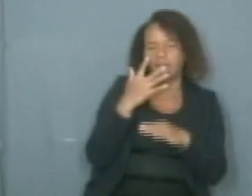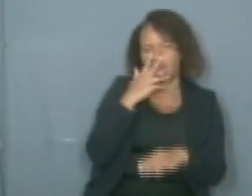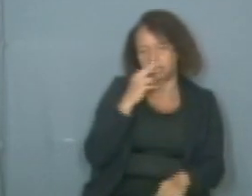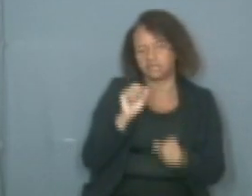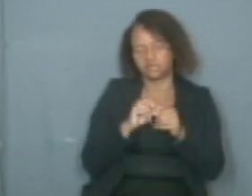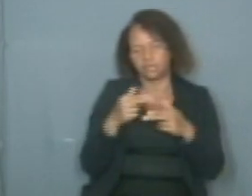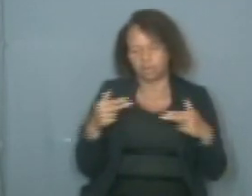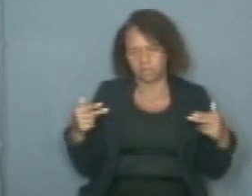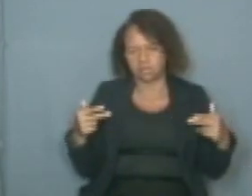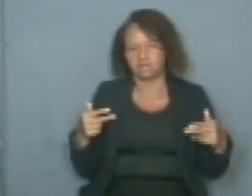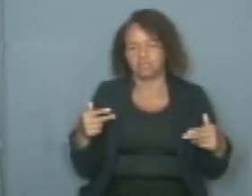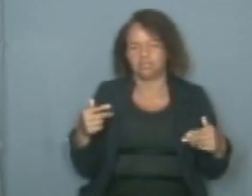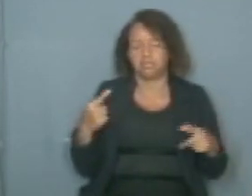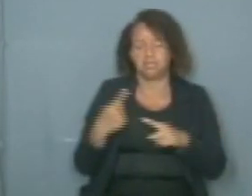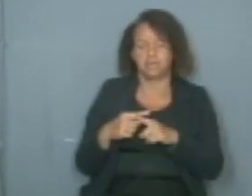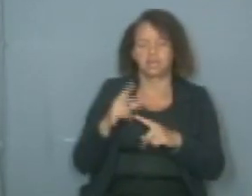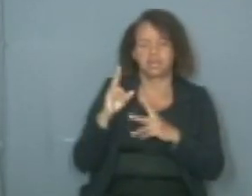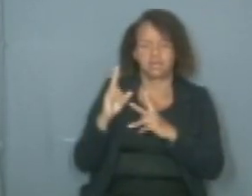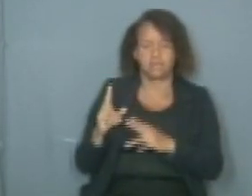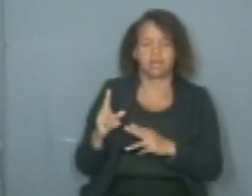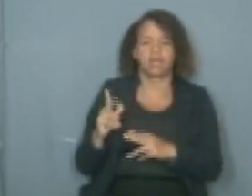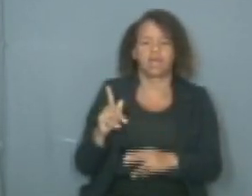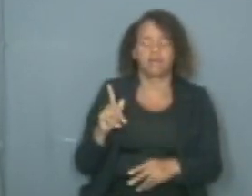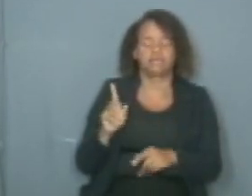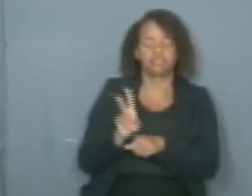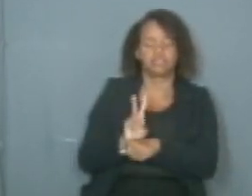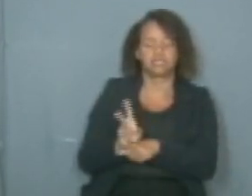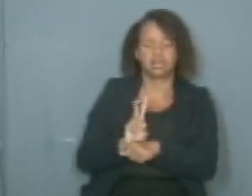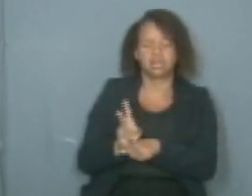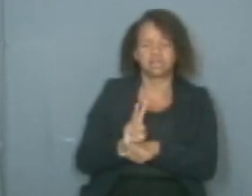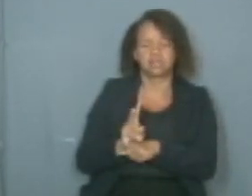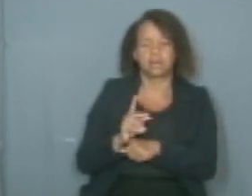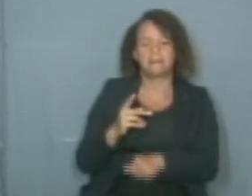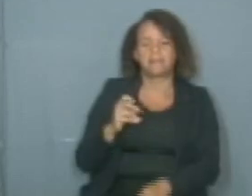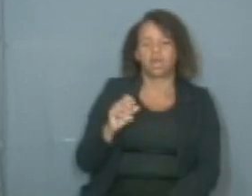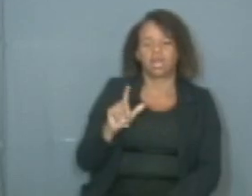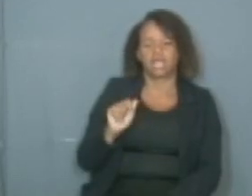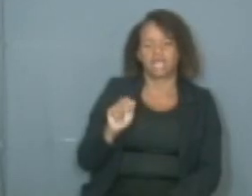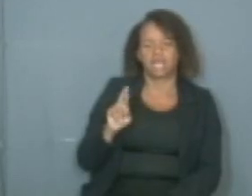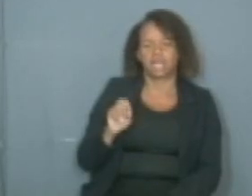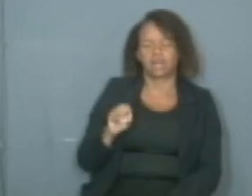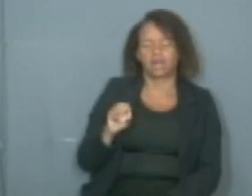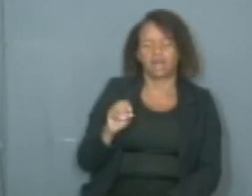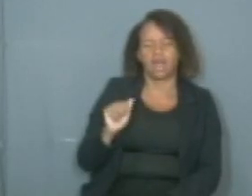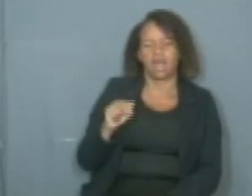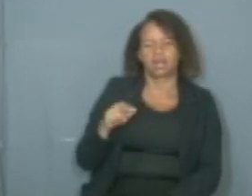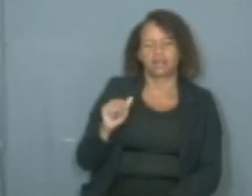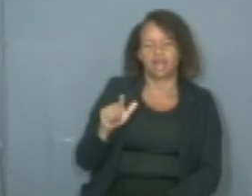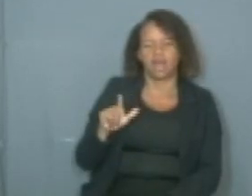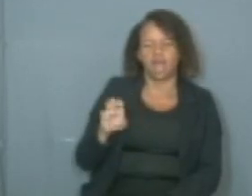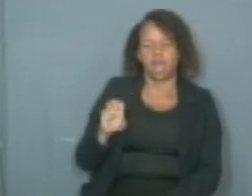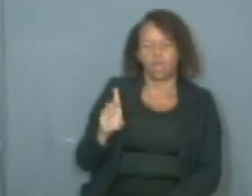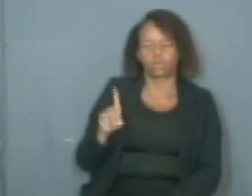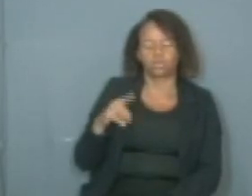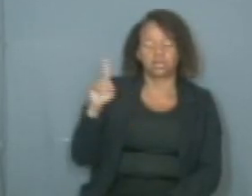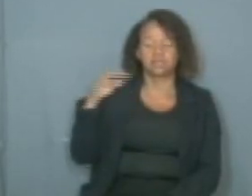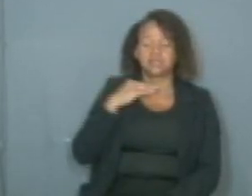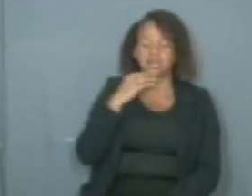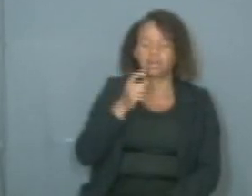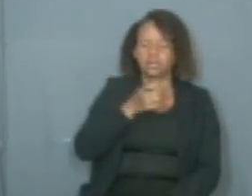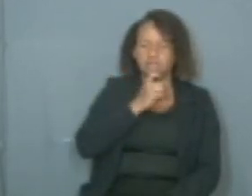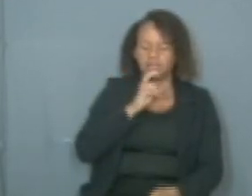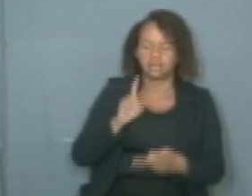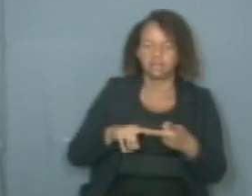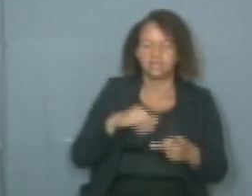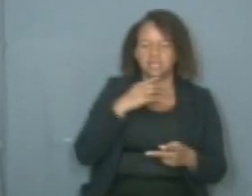alguma coisa. Porque assim foi o meu fato na fiscalização da Policlínica e Maternidade Arnaldo Marques. Lá estava sem ar-condicionado,